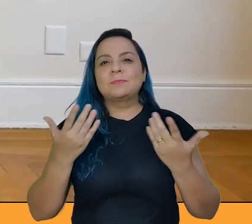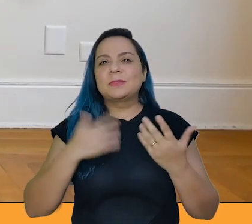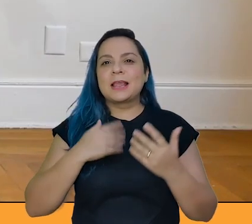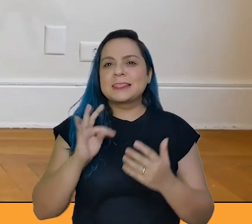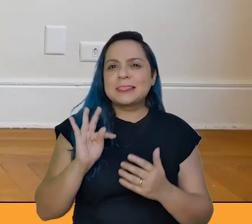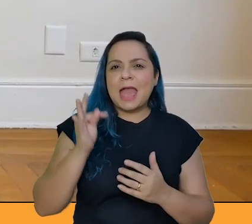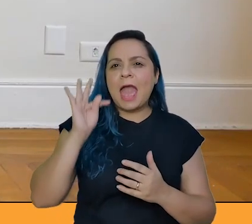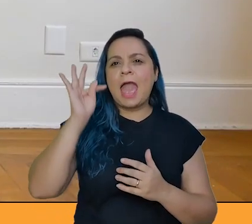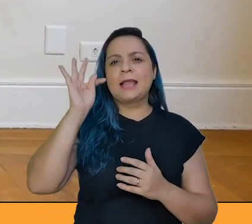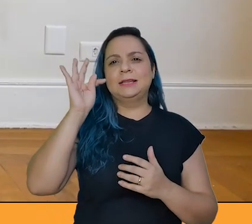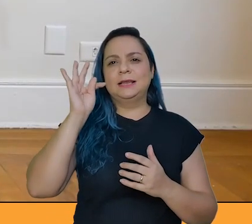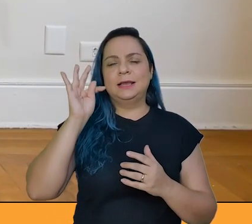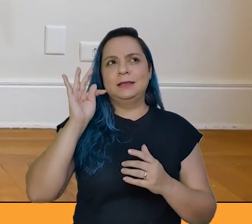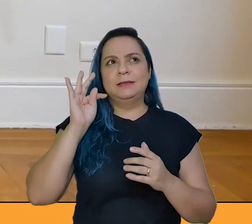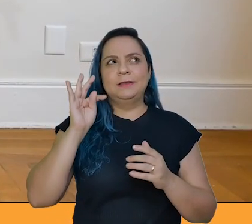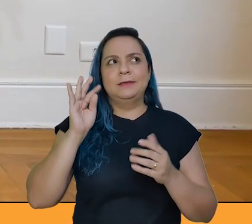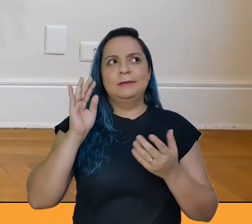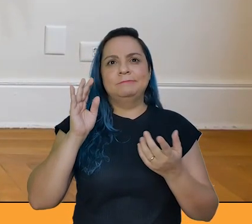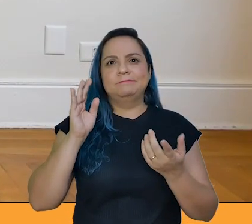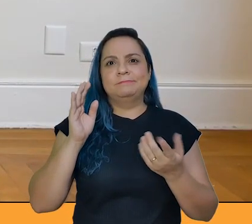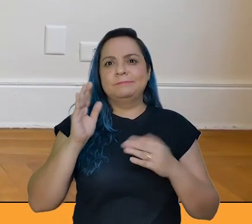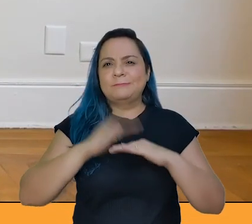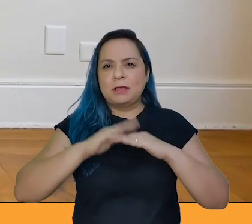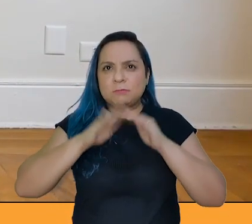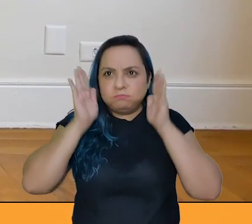mais técnica, mais